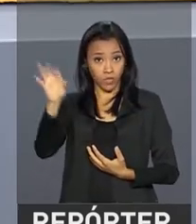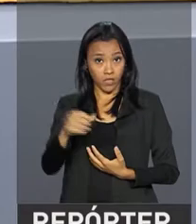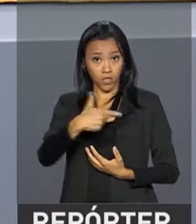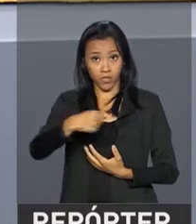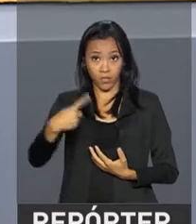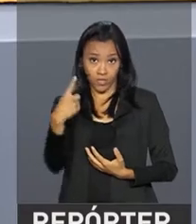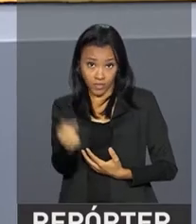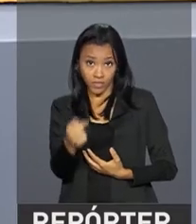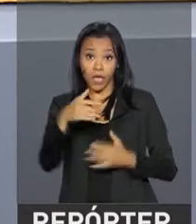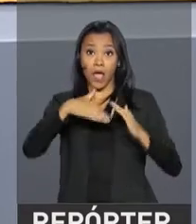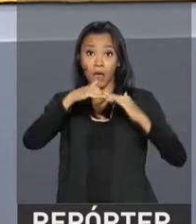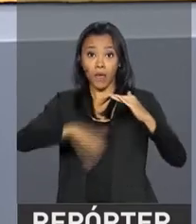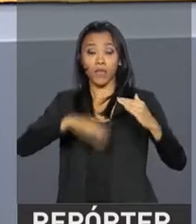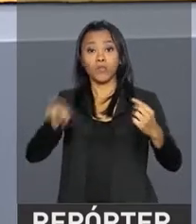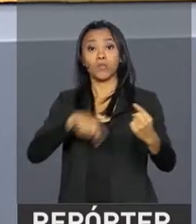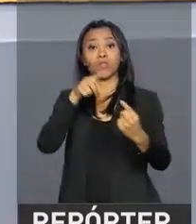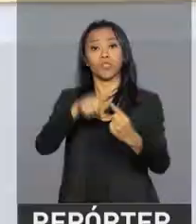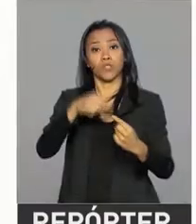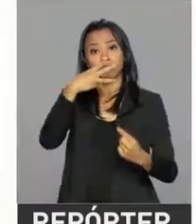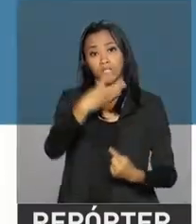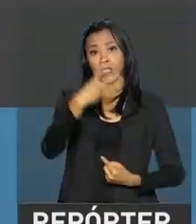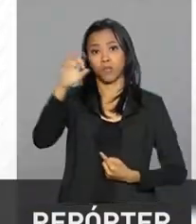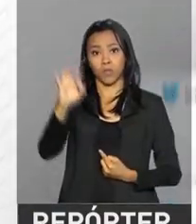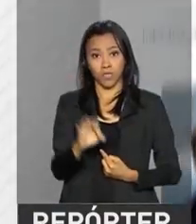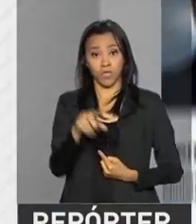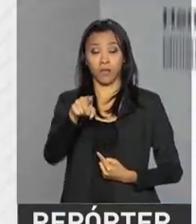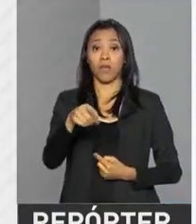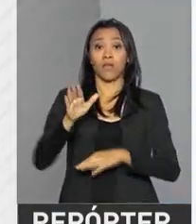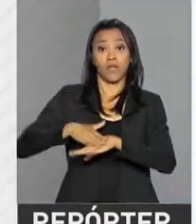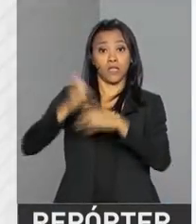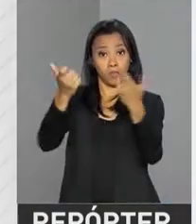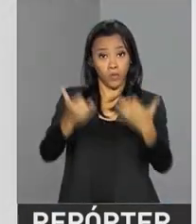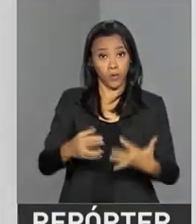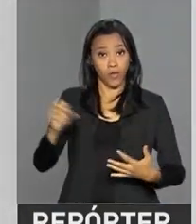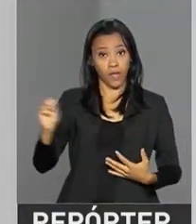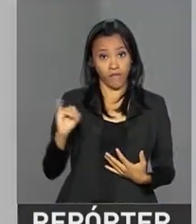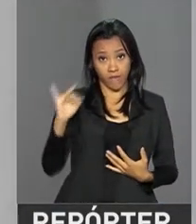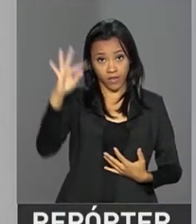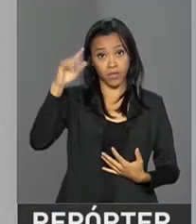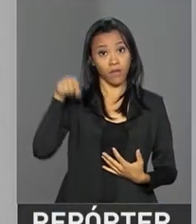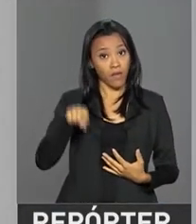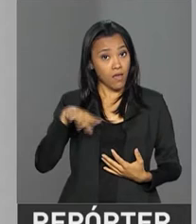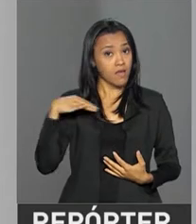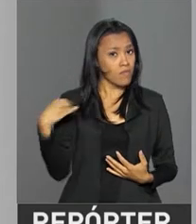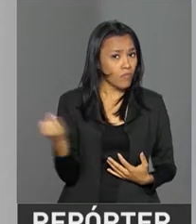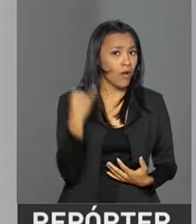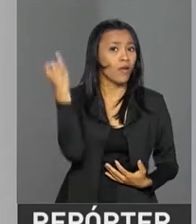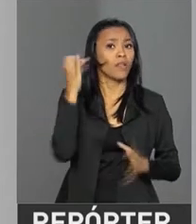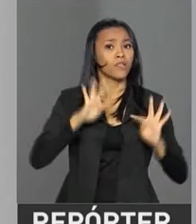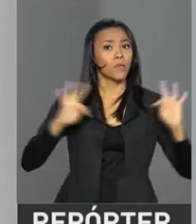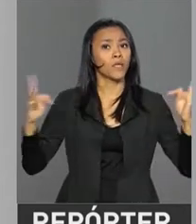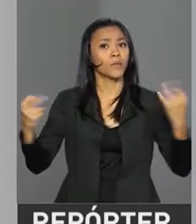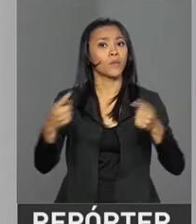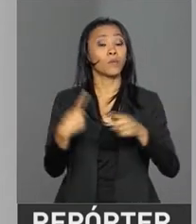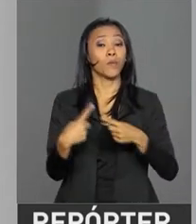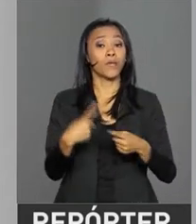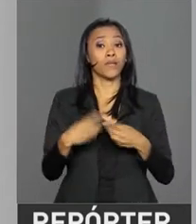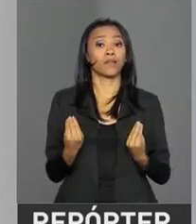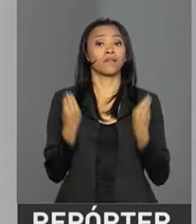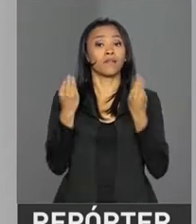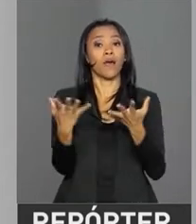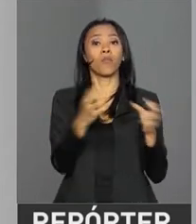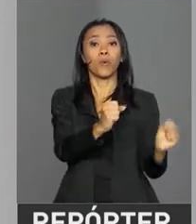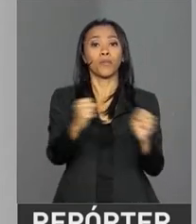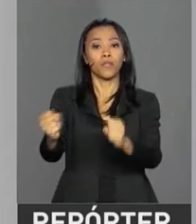abaixo do piso da meta de 3% segundo ele a inflação sob controle é vital para todos porque preserva o poder de compra e